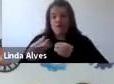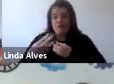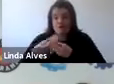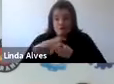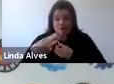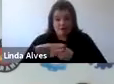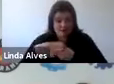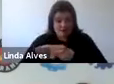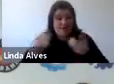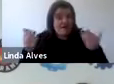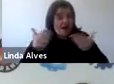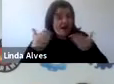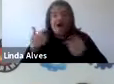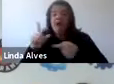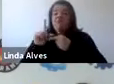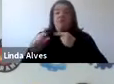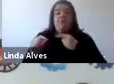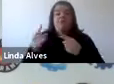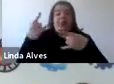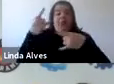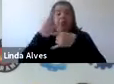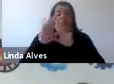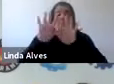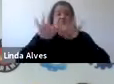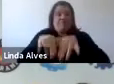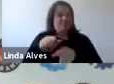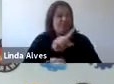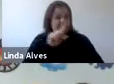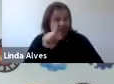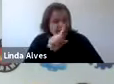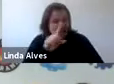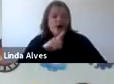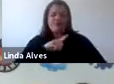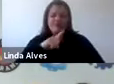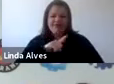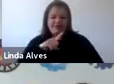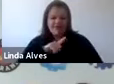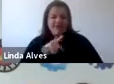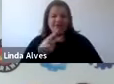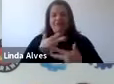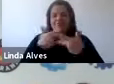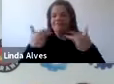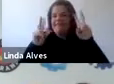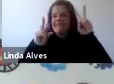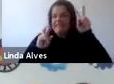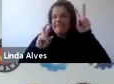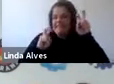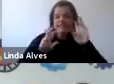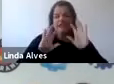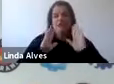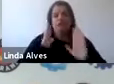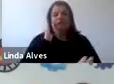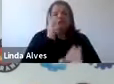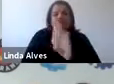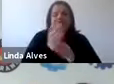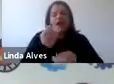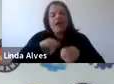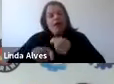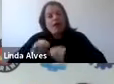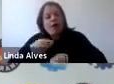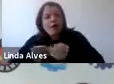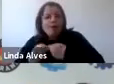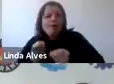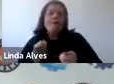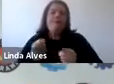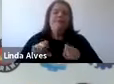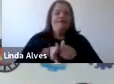embora. Não pode. Nós temos os articulistas aqui na sequência e todos eles trazem informações que são